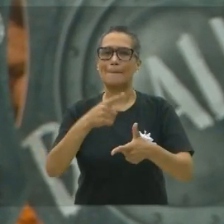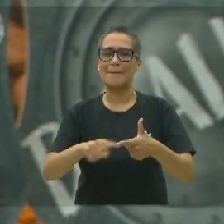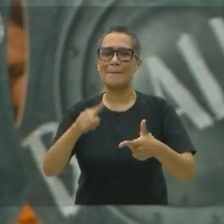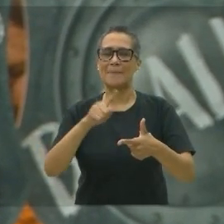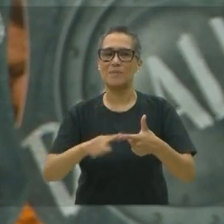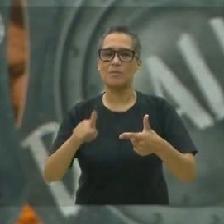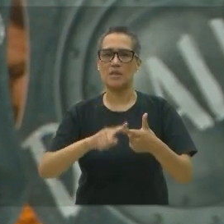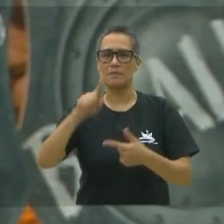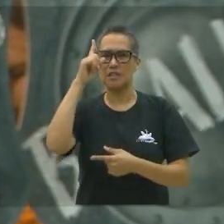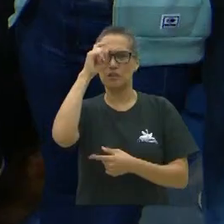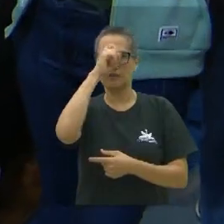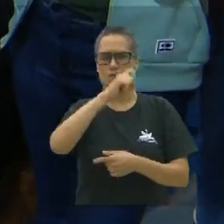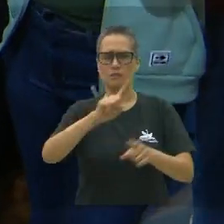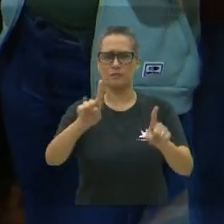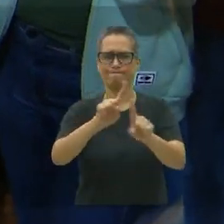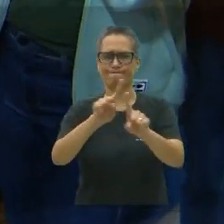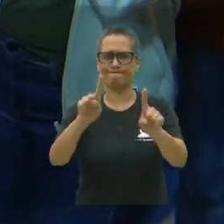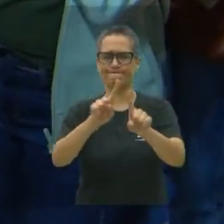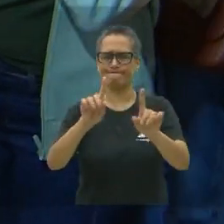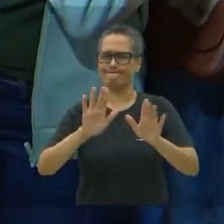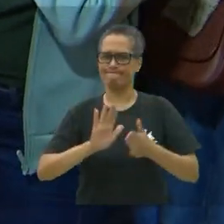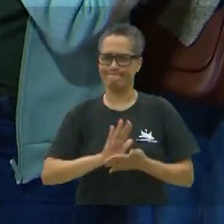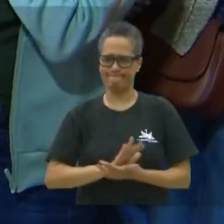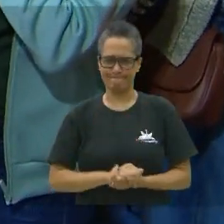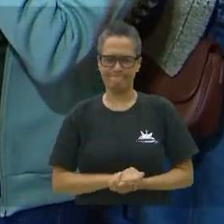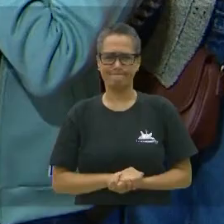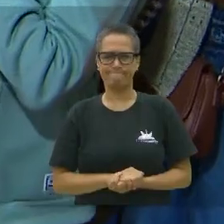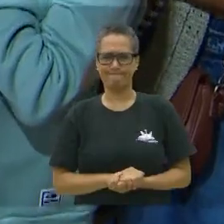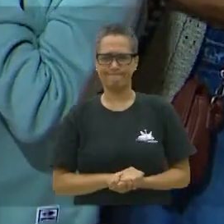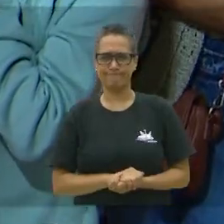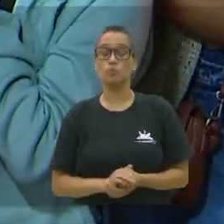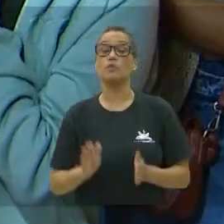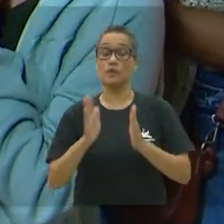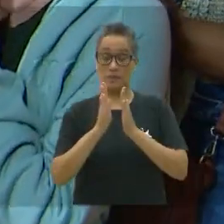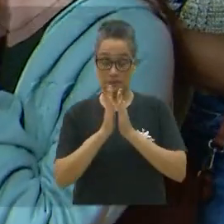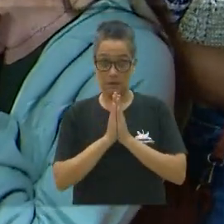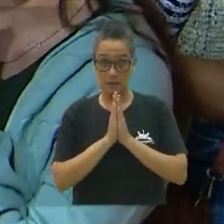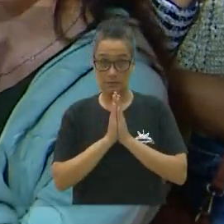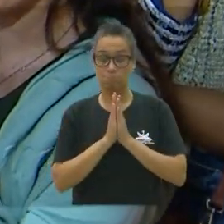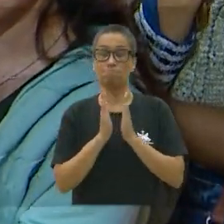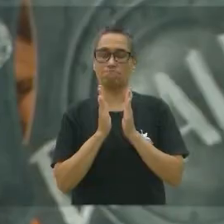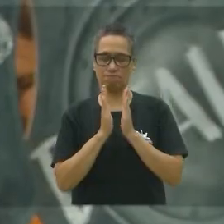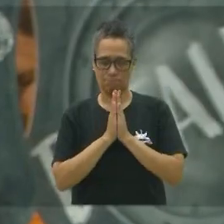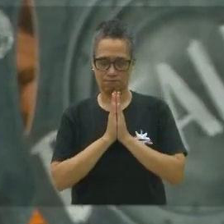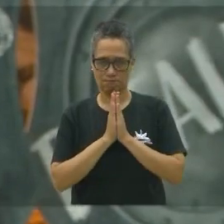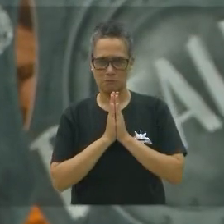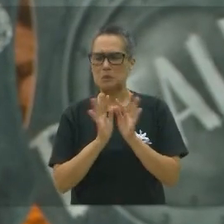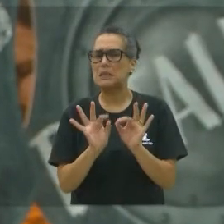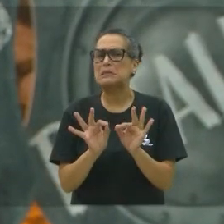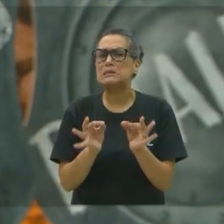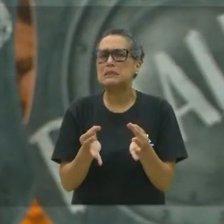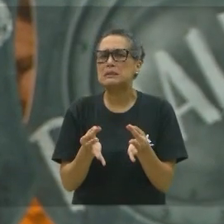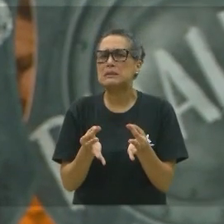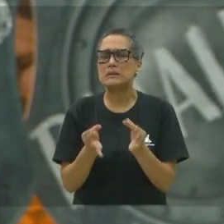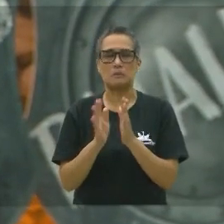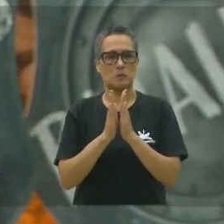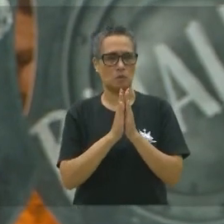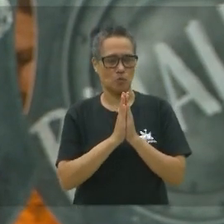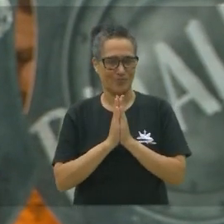problemas e as dificuldades. Os problemas e as dificuldades. Amém. Amém. Simples a oração.